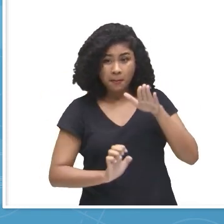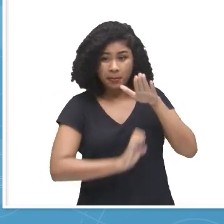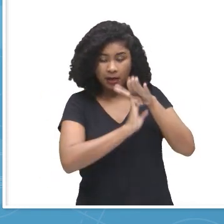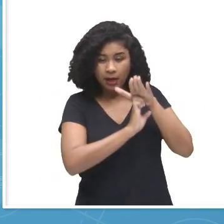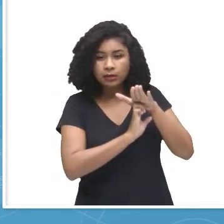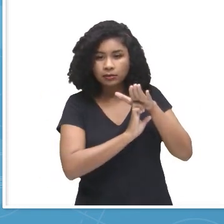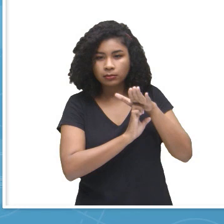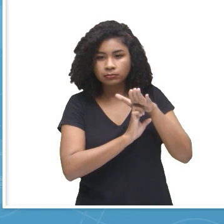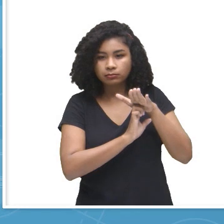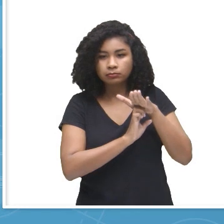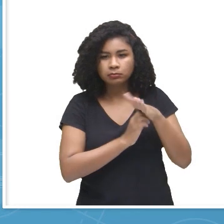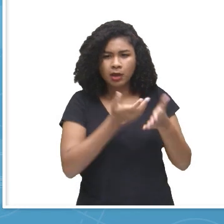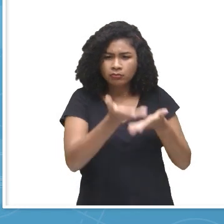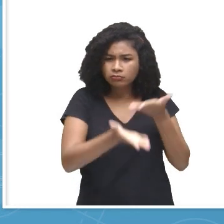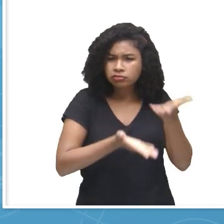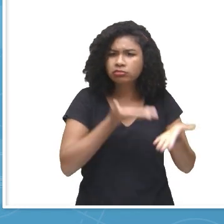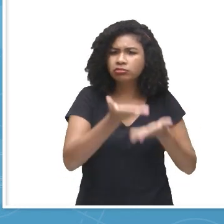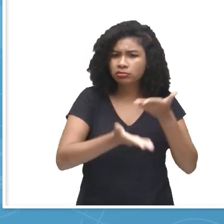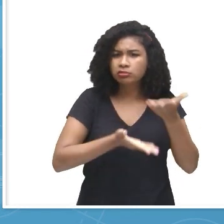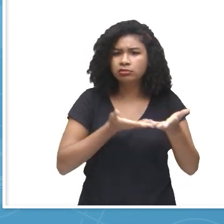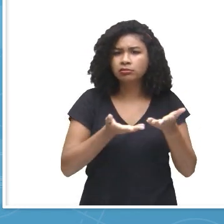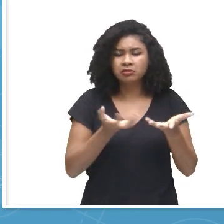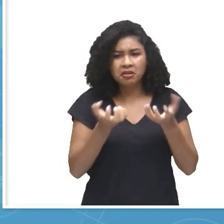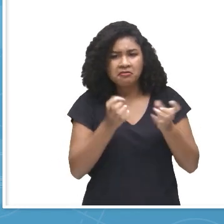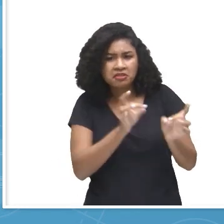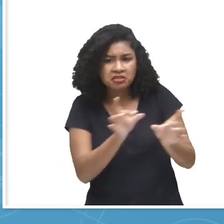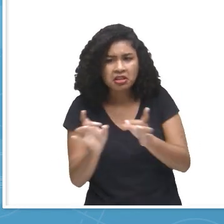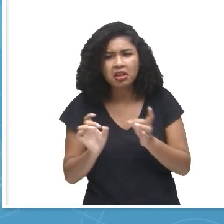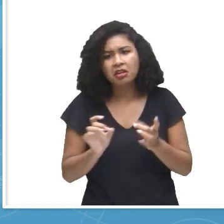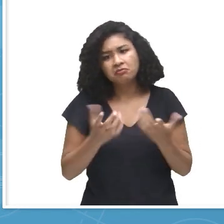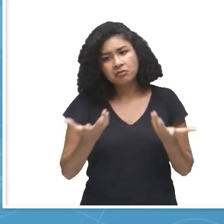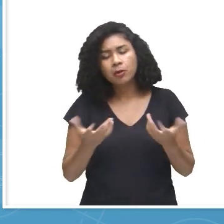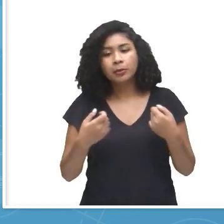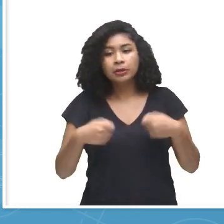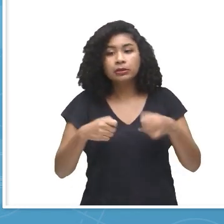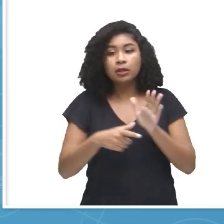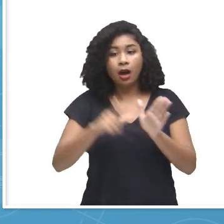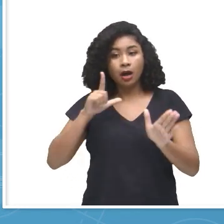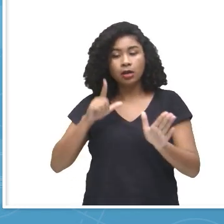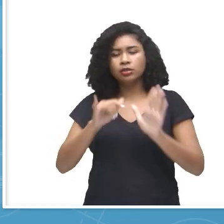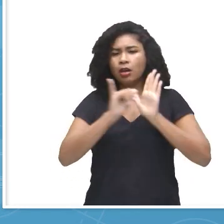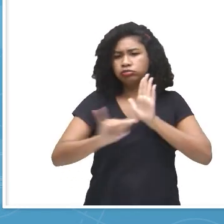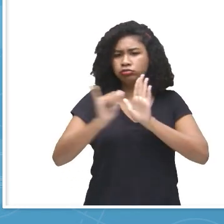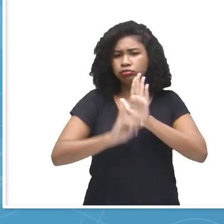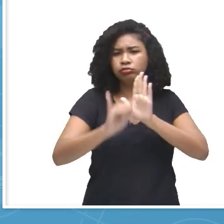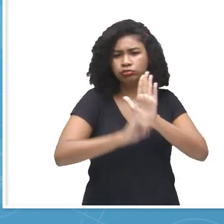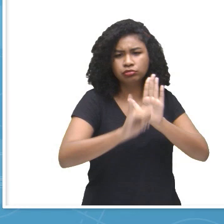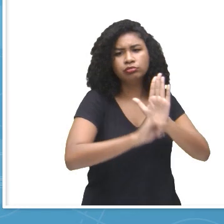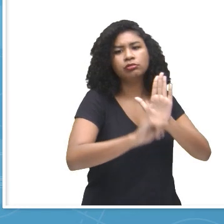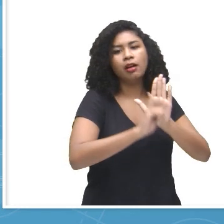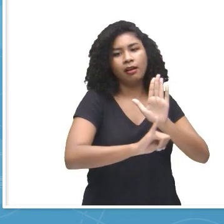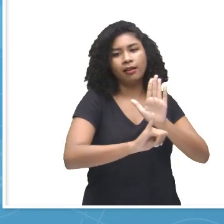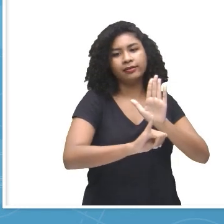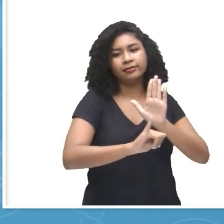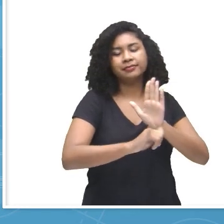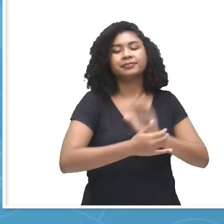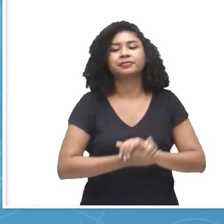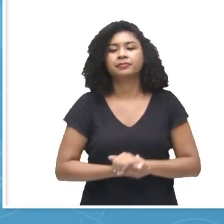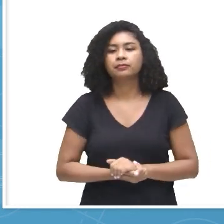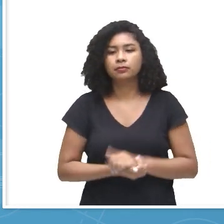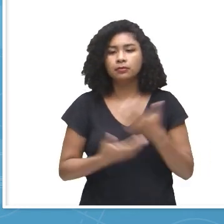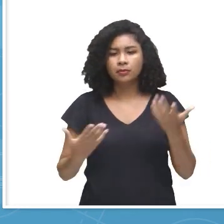ou oferece algum serviço, é preciso divulgá-lo para conseguir vendê-lo. A propaganda, ela é